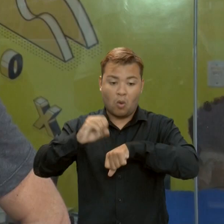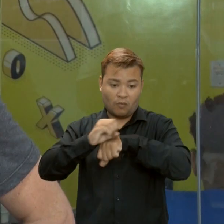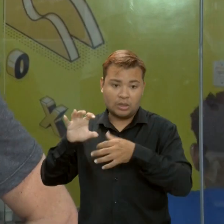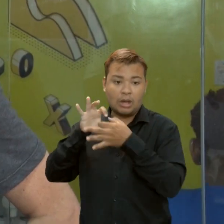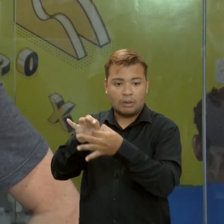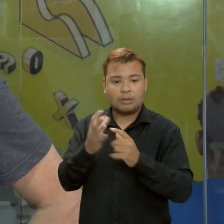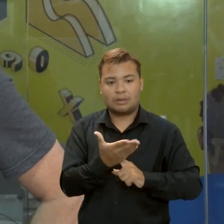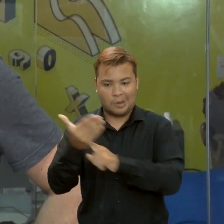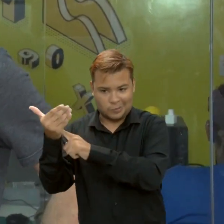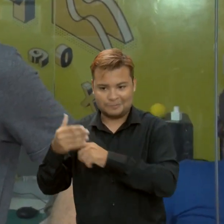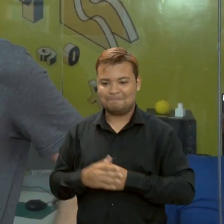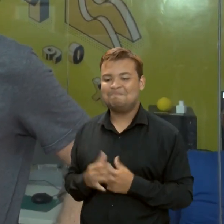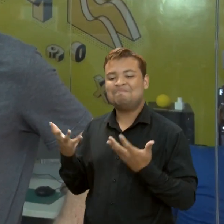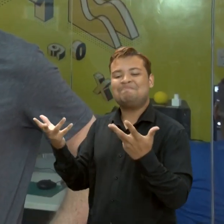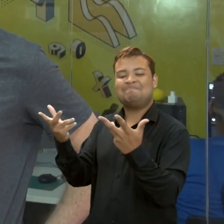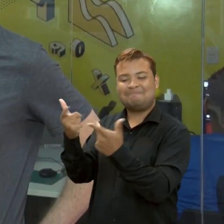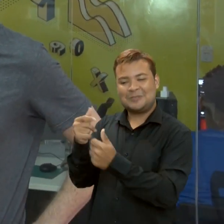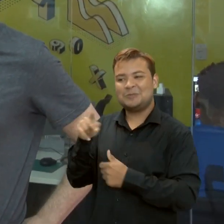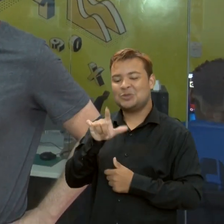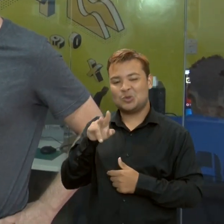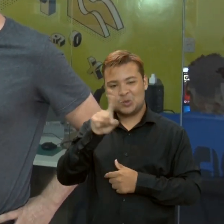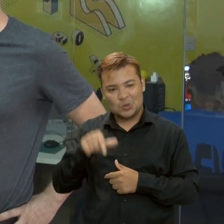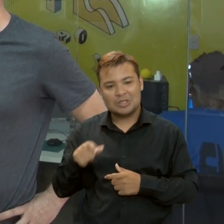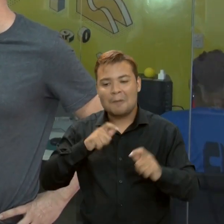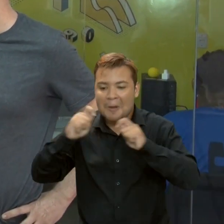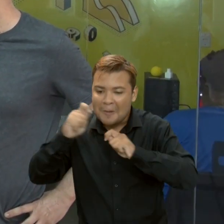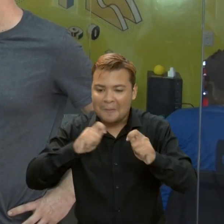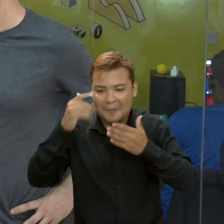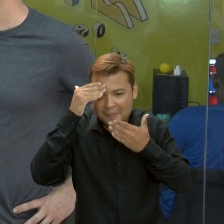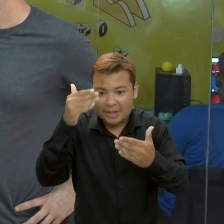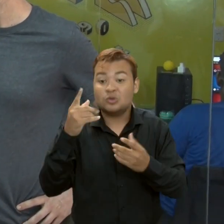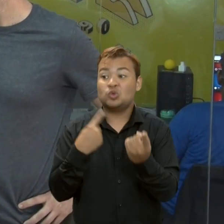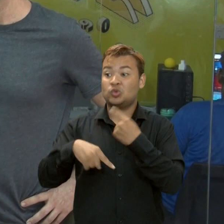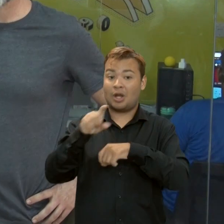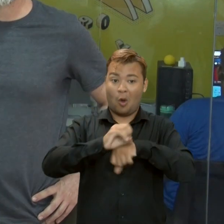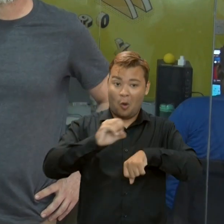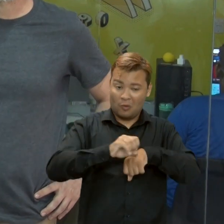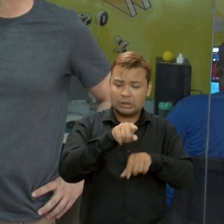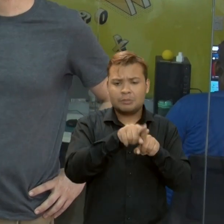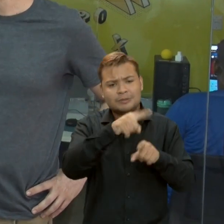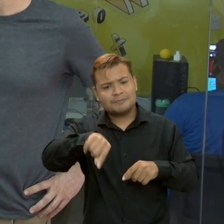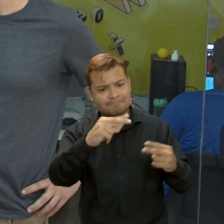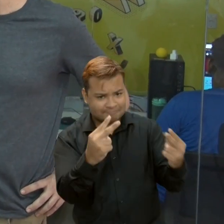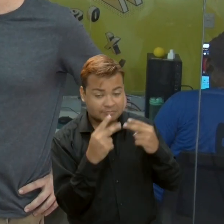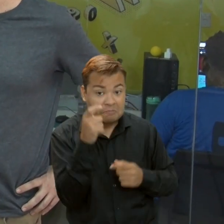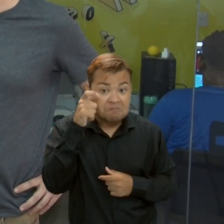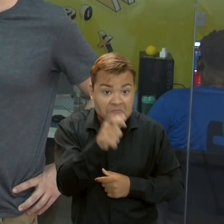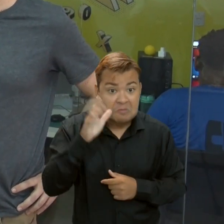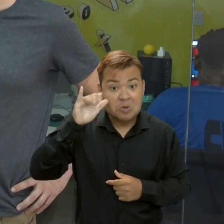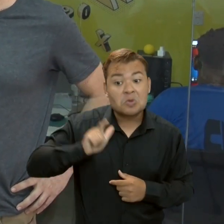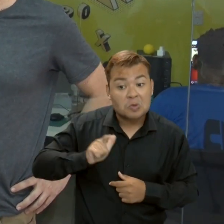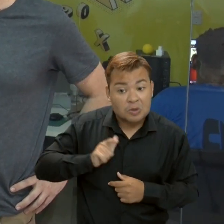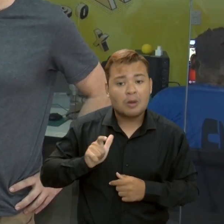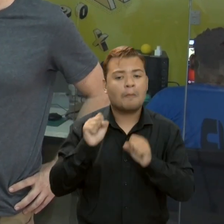tecnologia. Maravilha. Professor Luiz, eu agradeço a entrevista, sucesso na oficina. E para você que nos acompanha, se interessou, mais